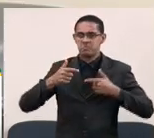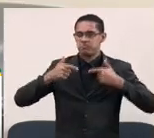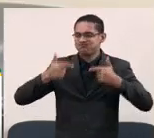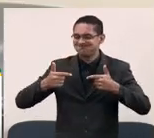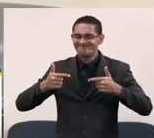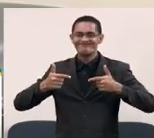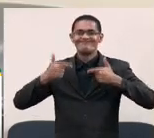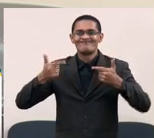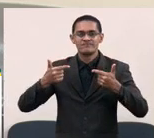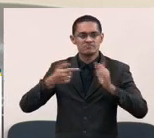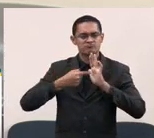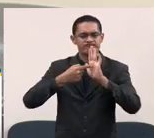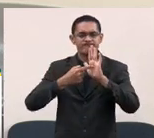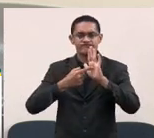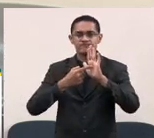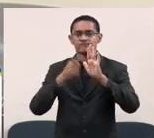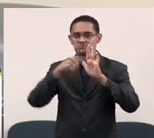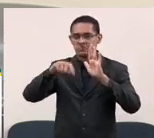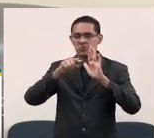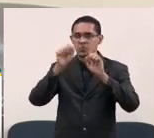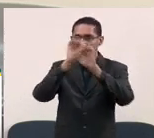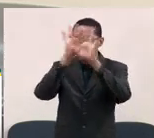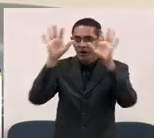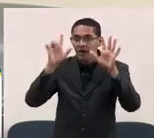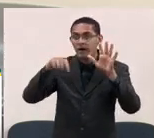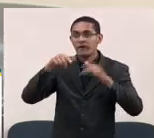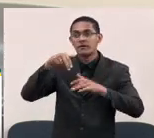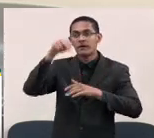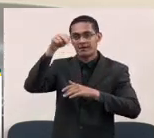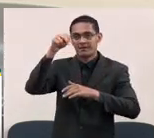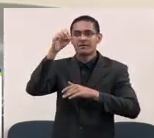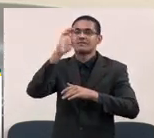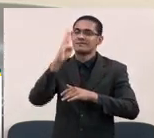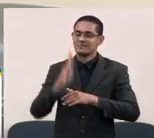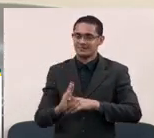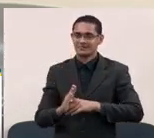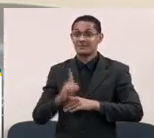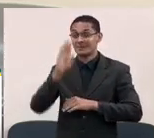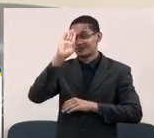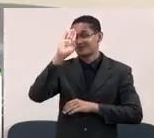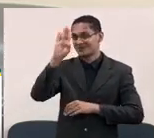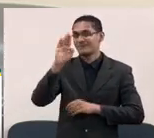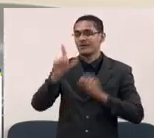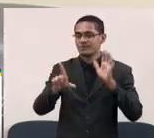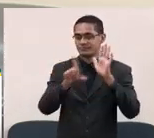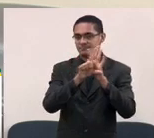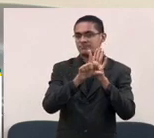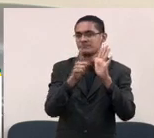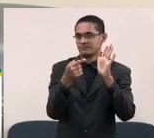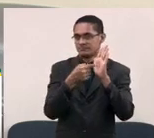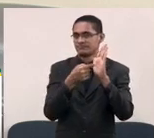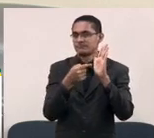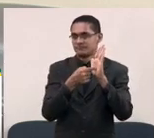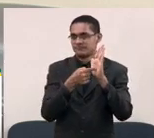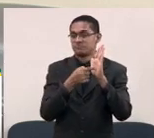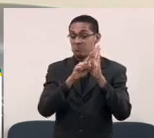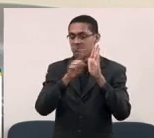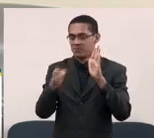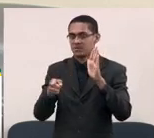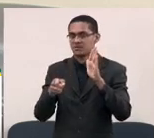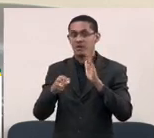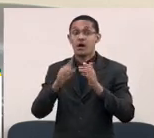essa realidade, é uma referência nacional, principalmente no que diz respeito à legislação.